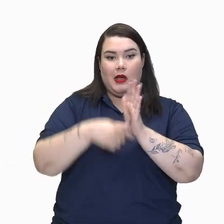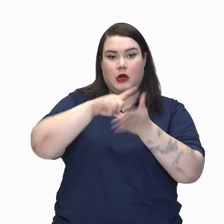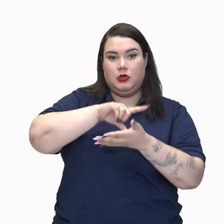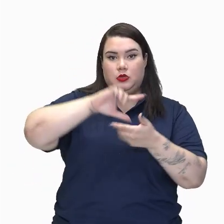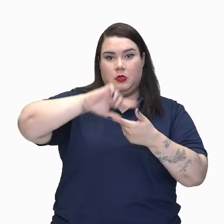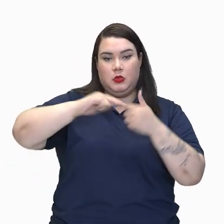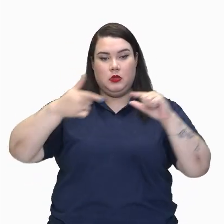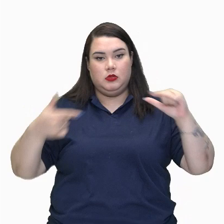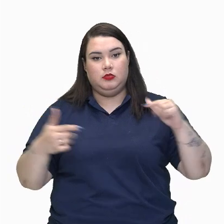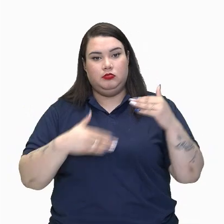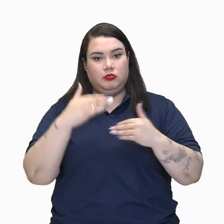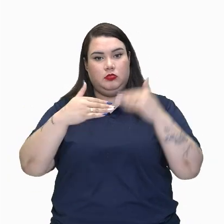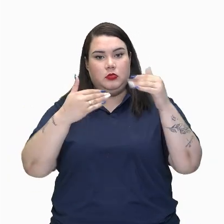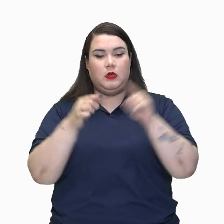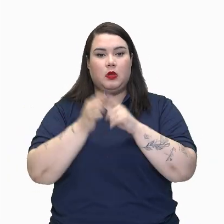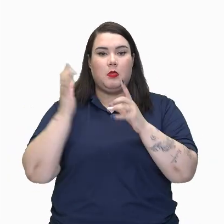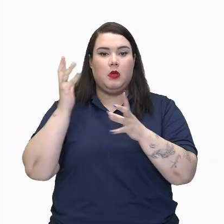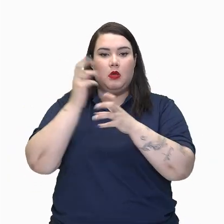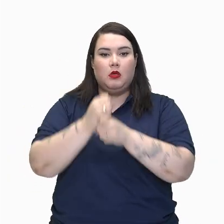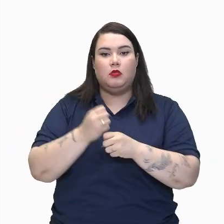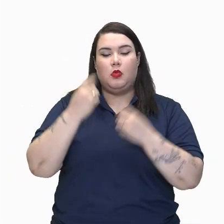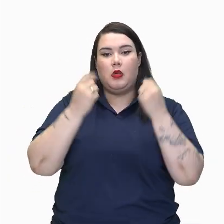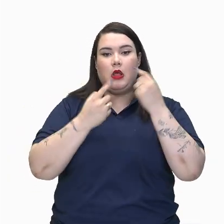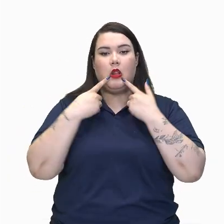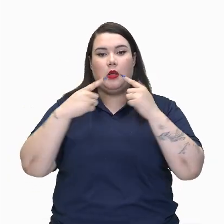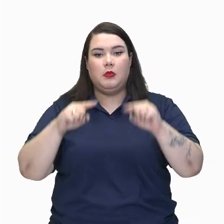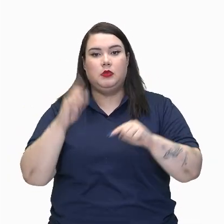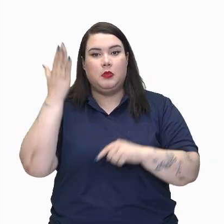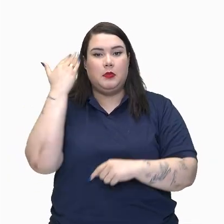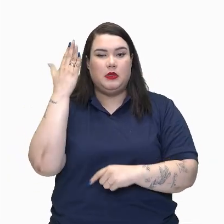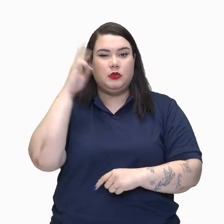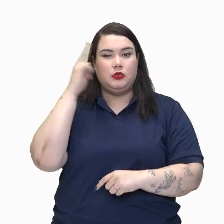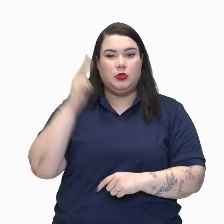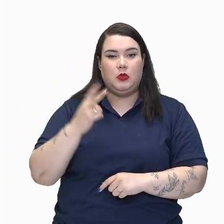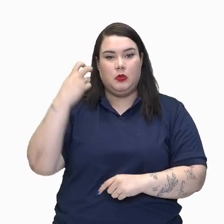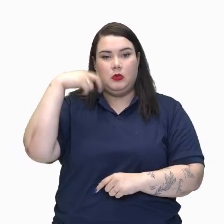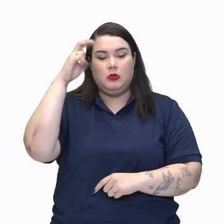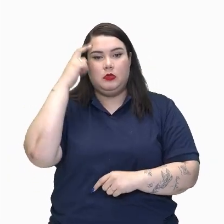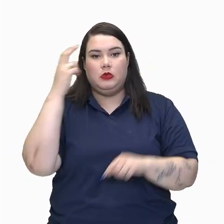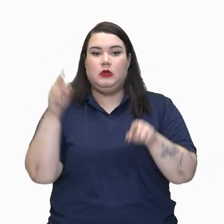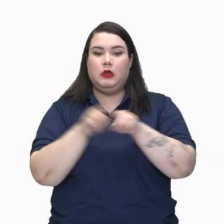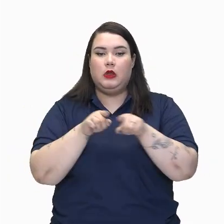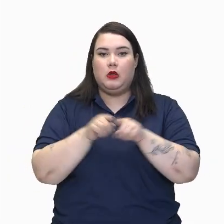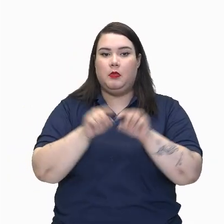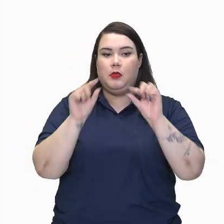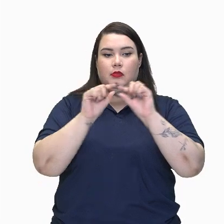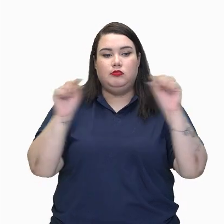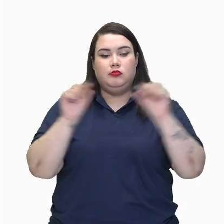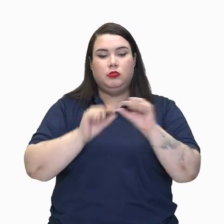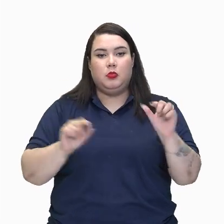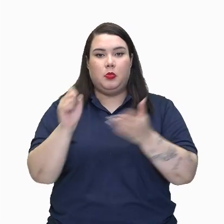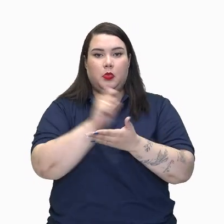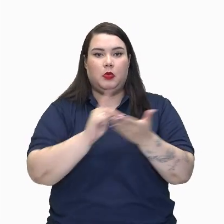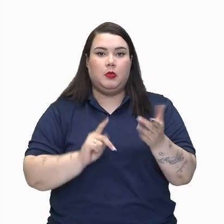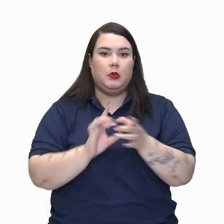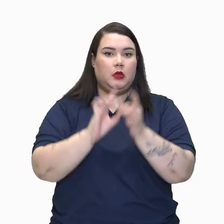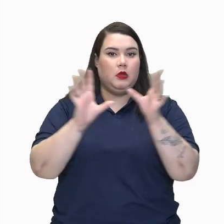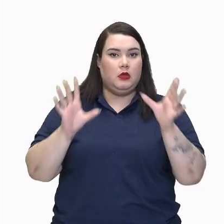desenvolvendo, e uma revisão crítica do passado histórico e cultural, subjetivismo e versos